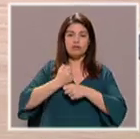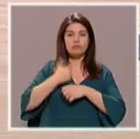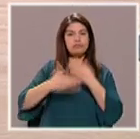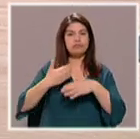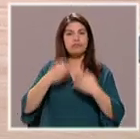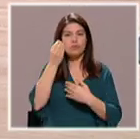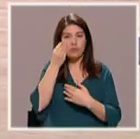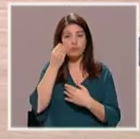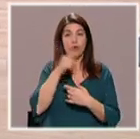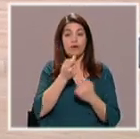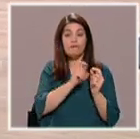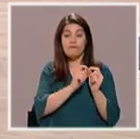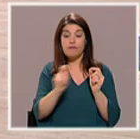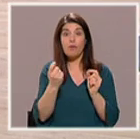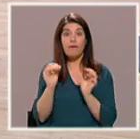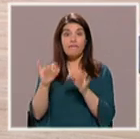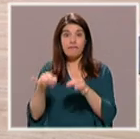fazia referência à